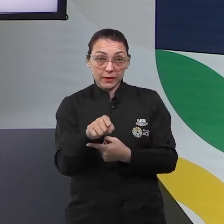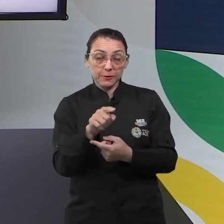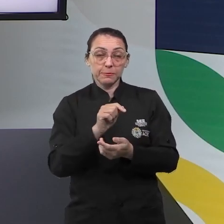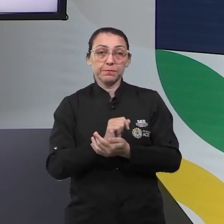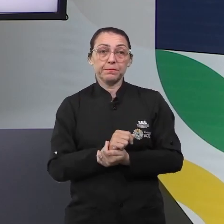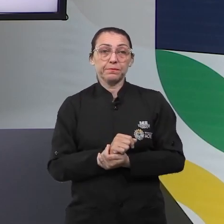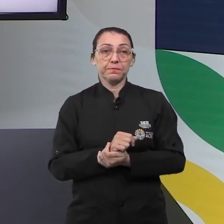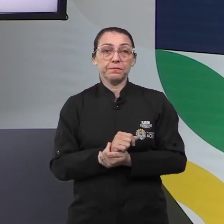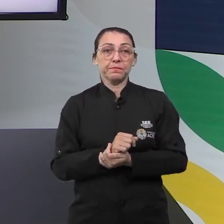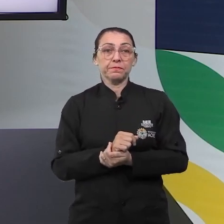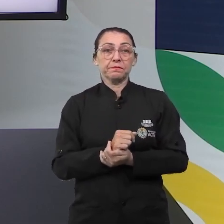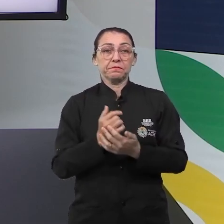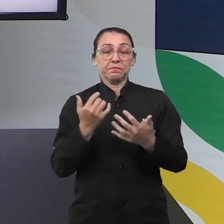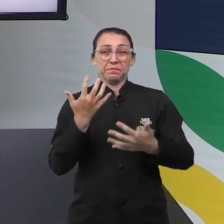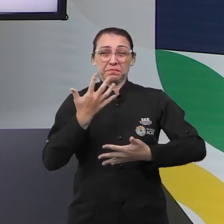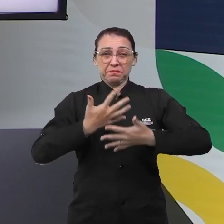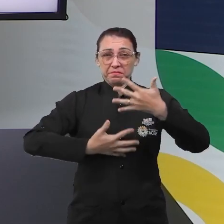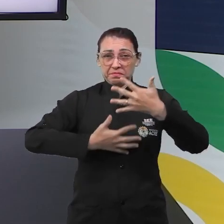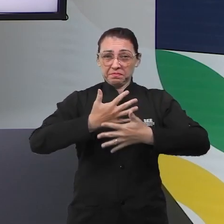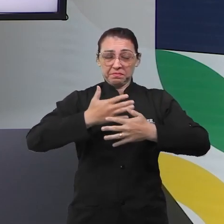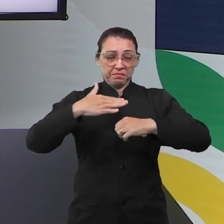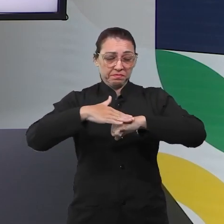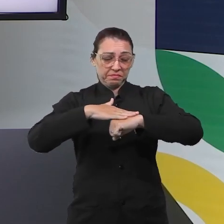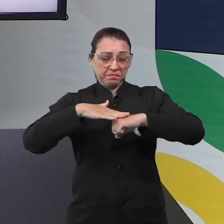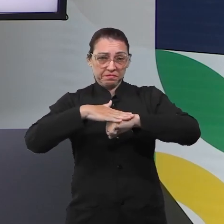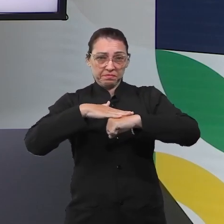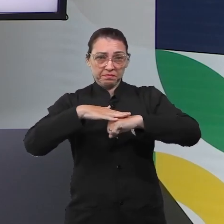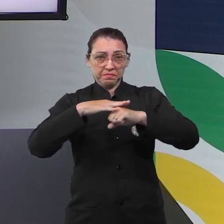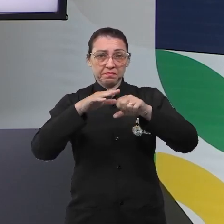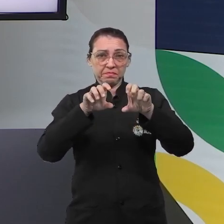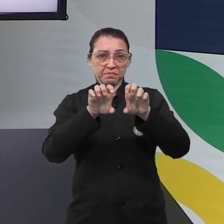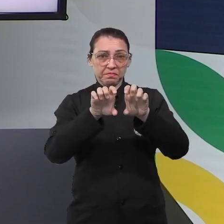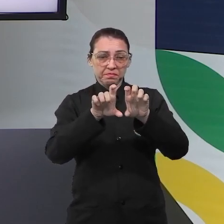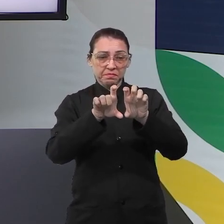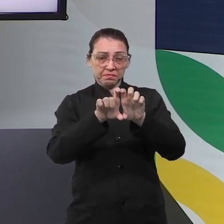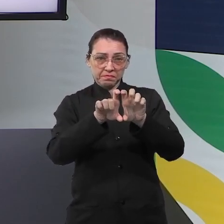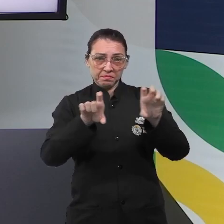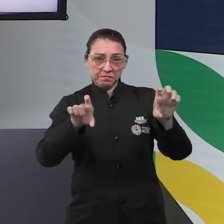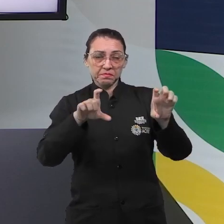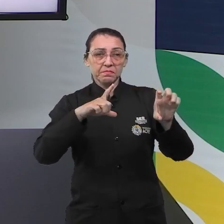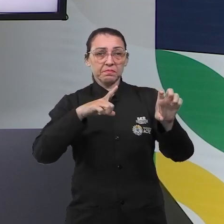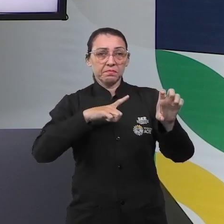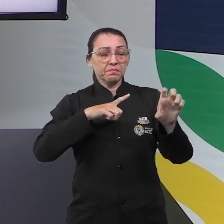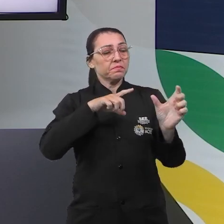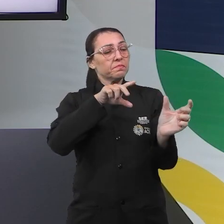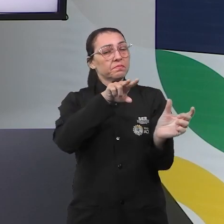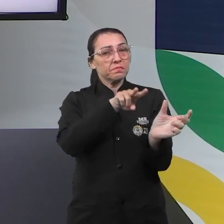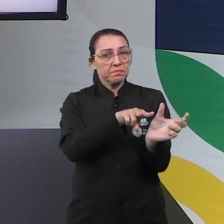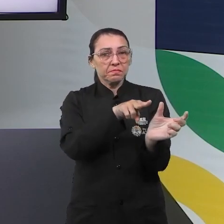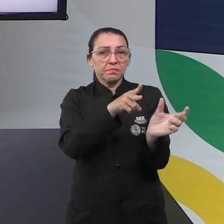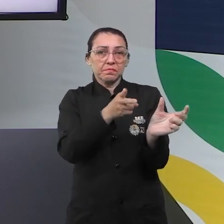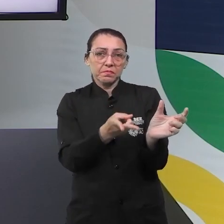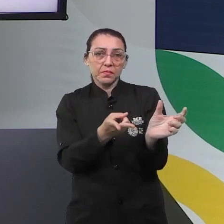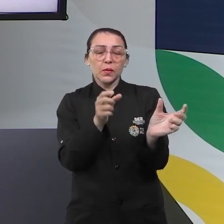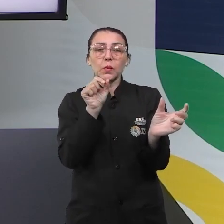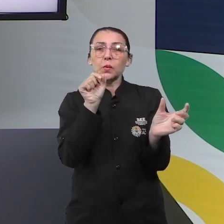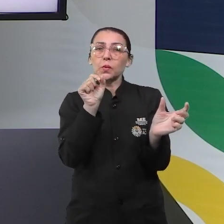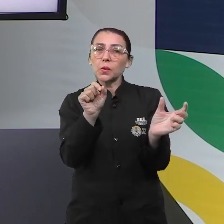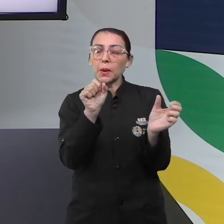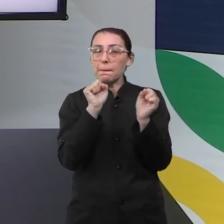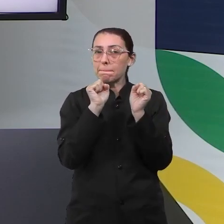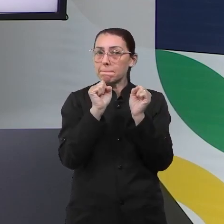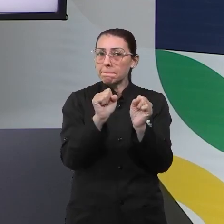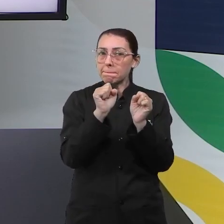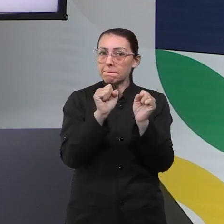você complica o seu diálogo com essas expressões que possuem ambiguidade, o que é que você